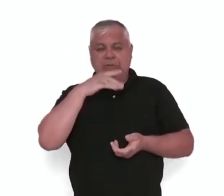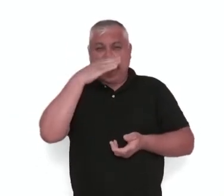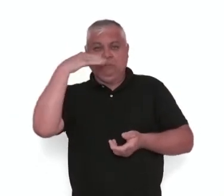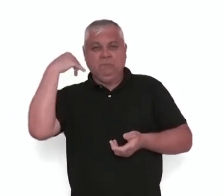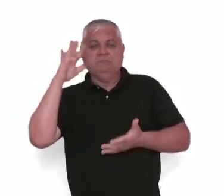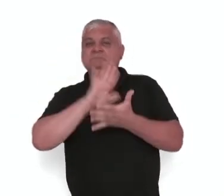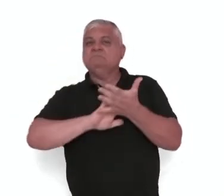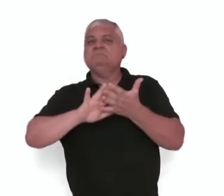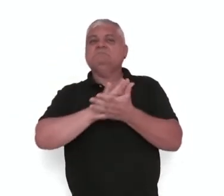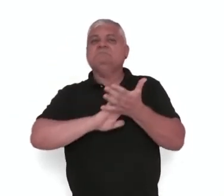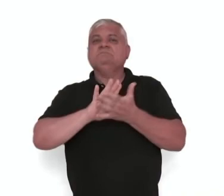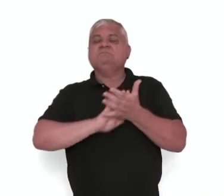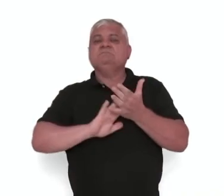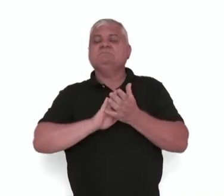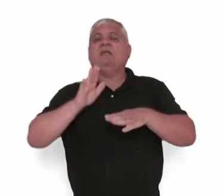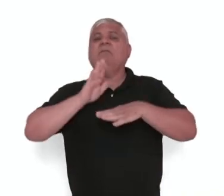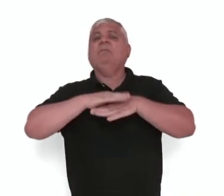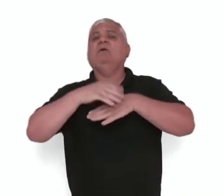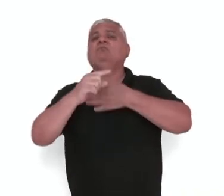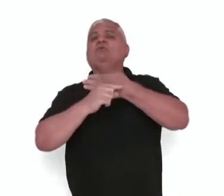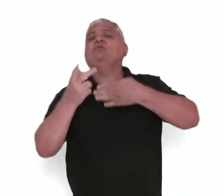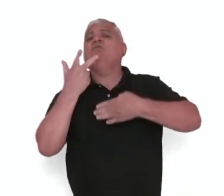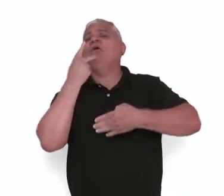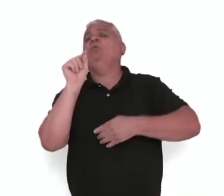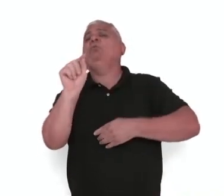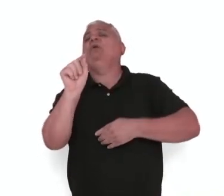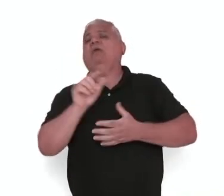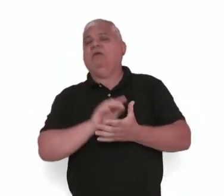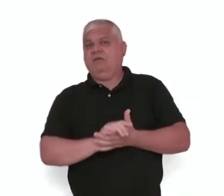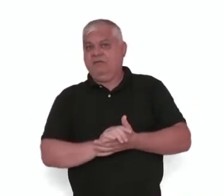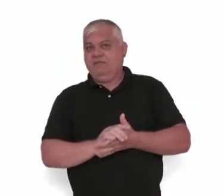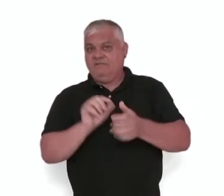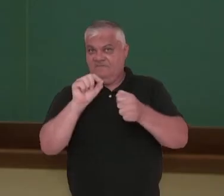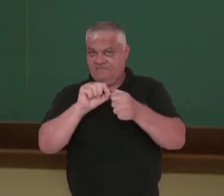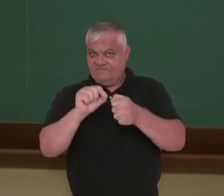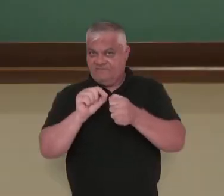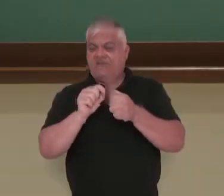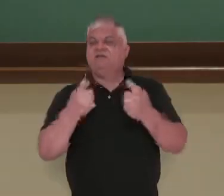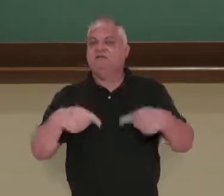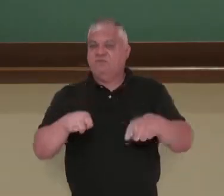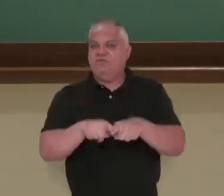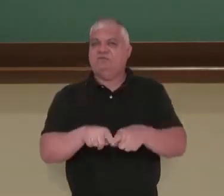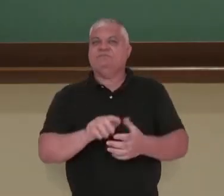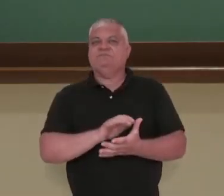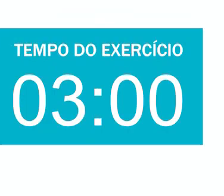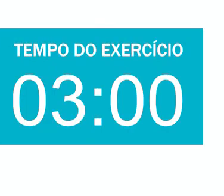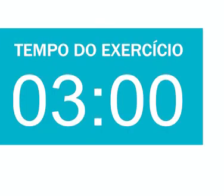quis afirmar com o uso da ironia no trecho? Faz aí, eu te aguardo aqui.